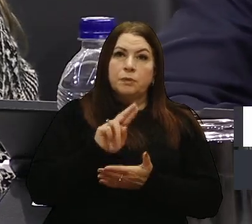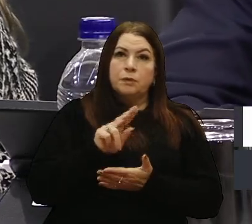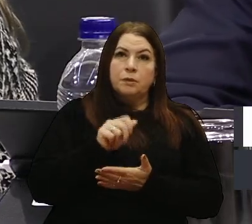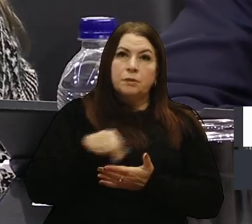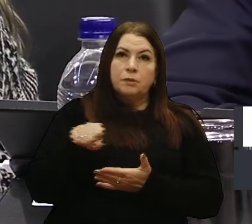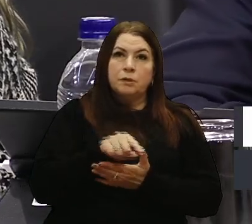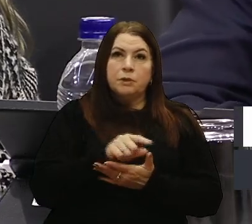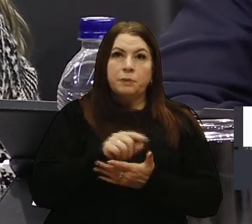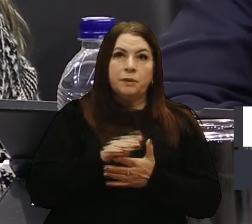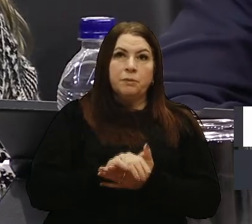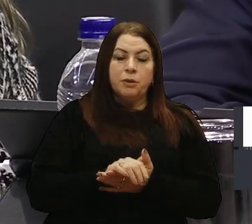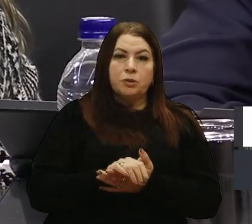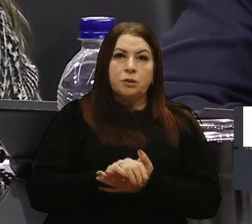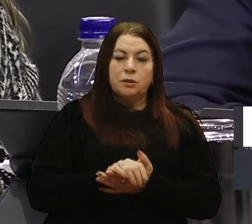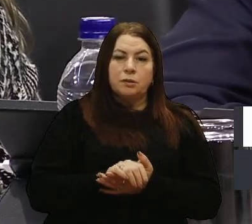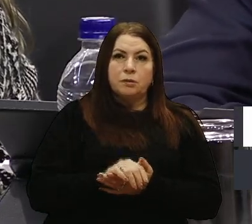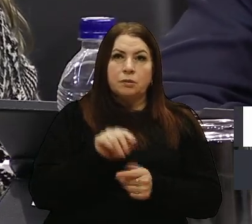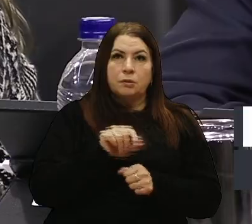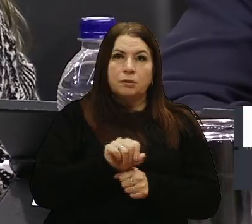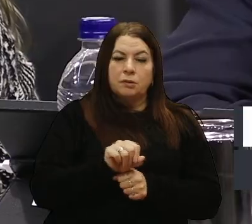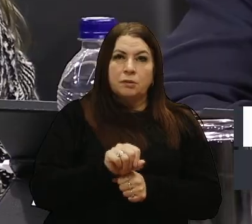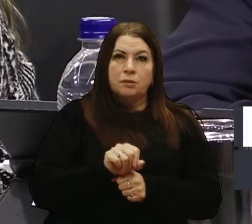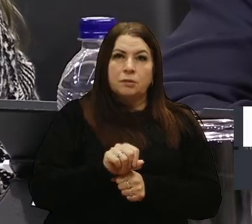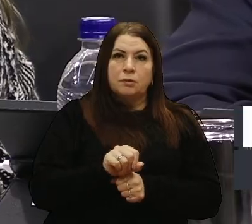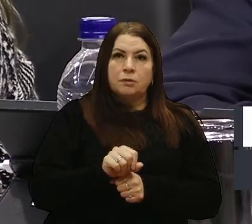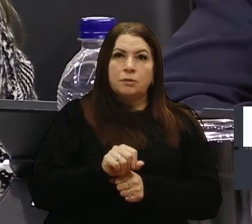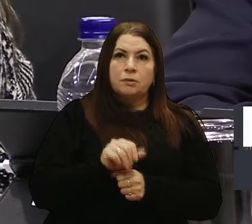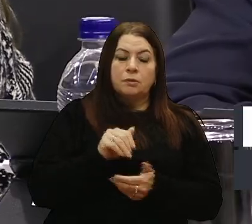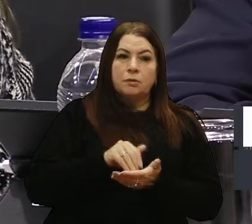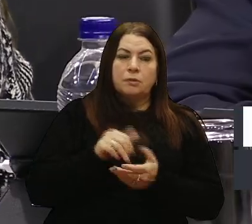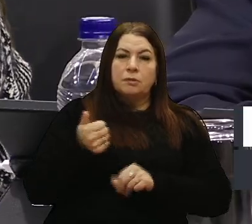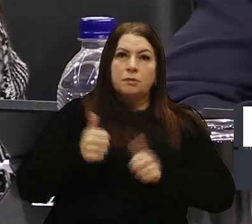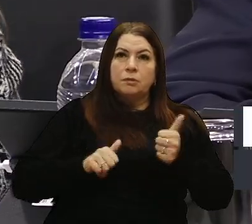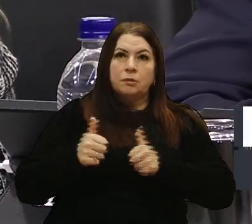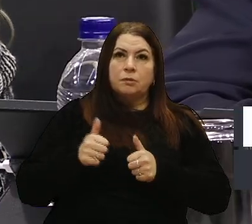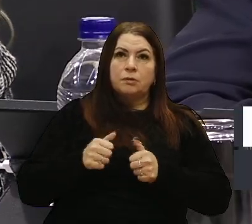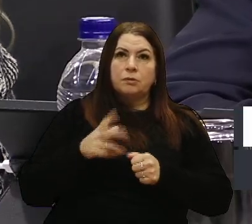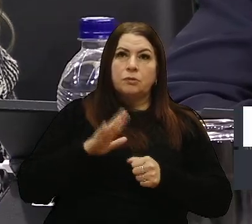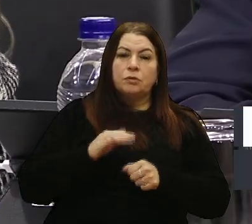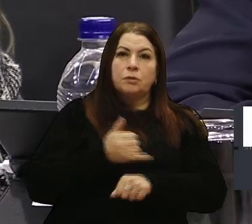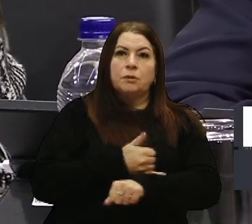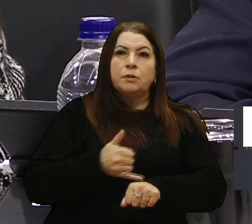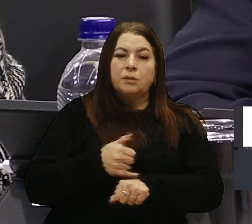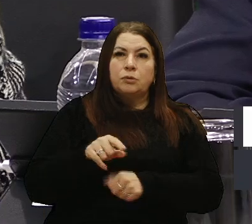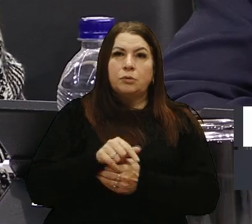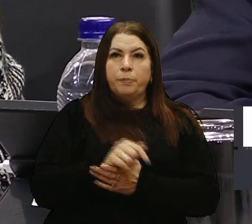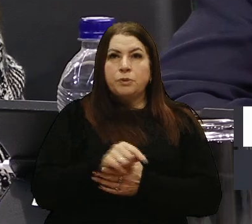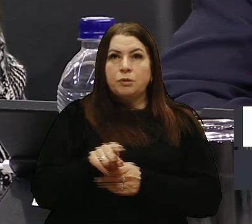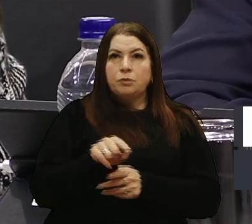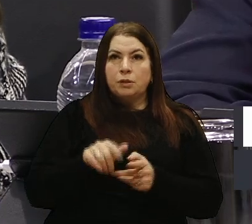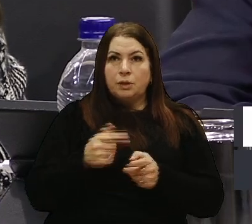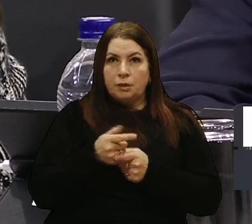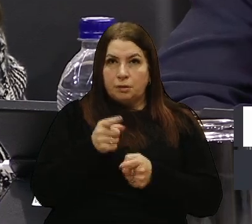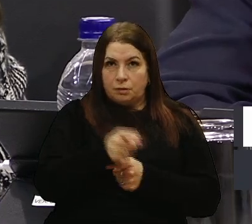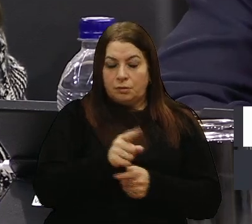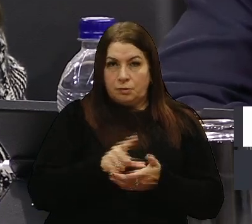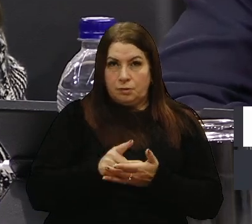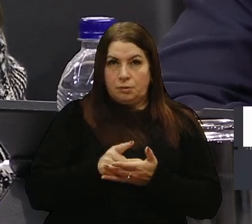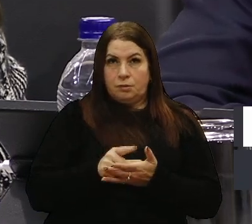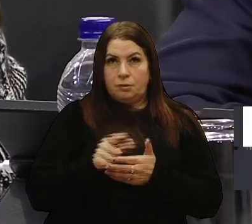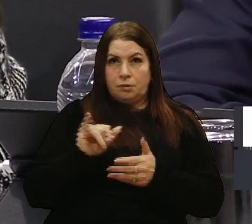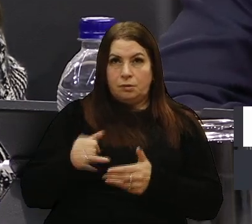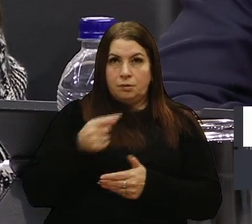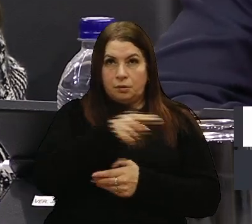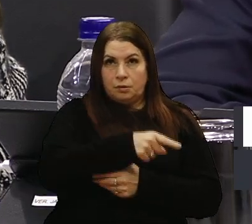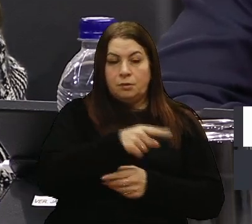em hospitais que não têm a mínima qualificação. Eu sei porque eu passei por isso. Então, parabéns, conte comigo aqui. Aproveitar